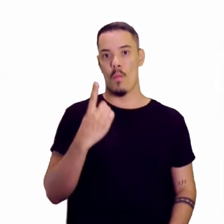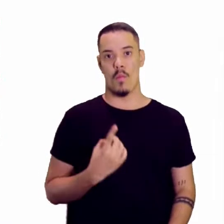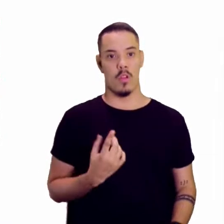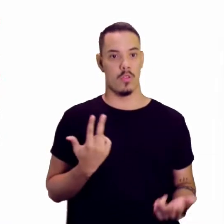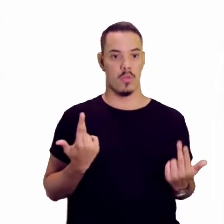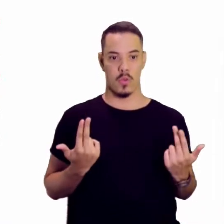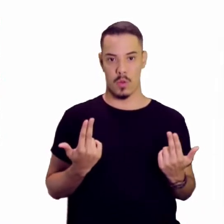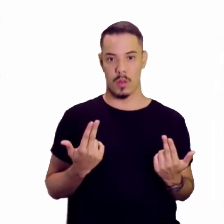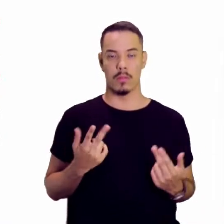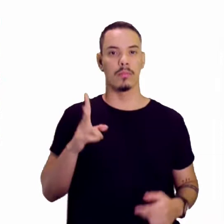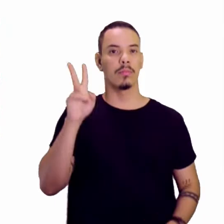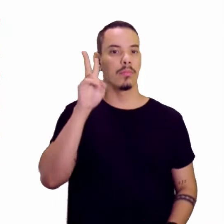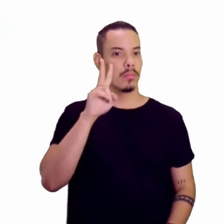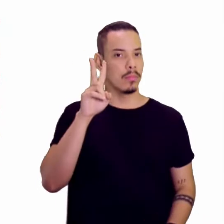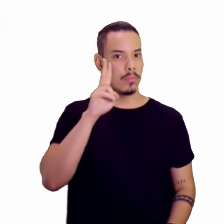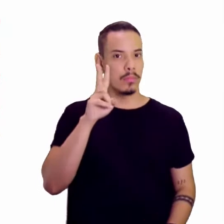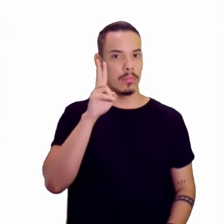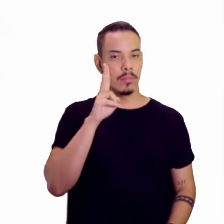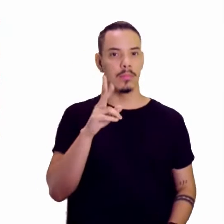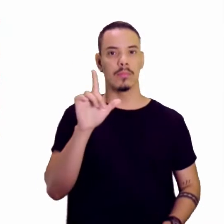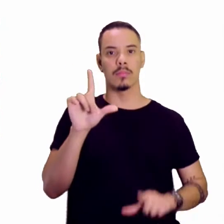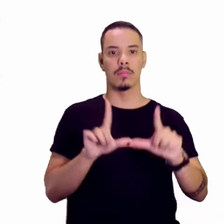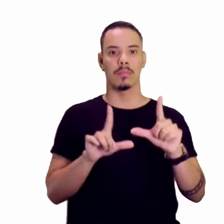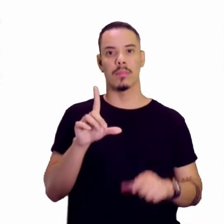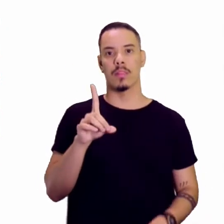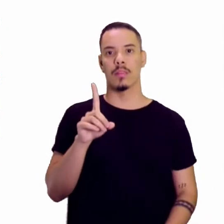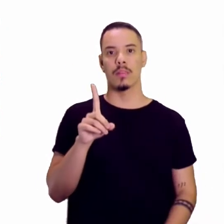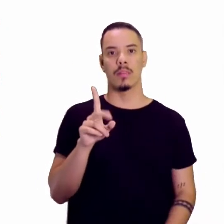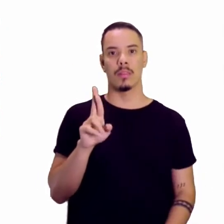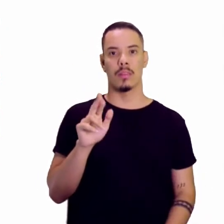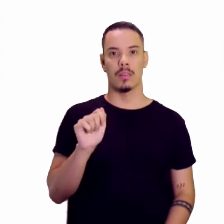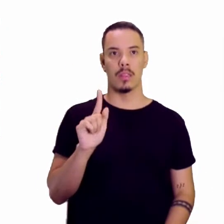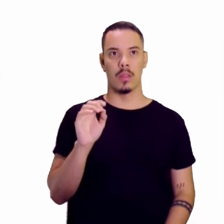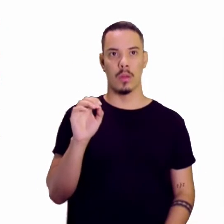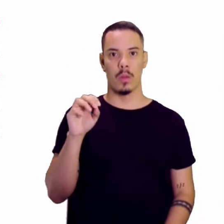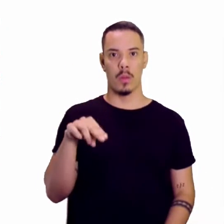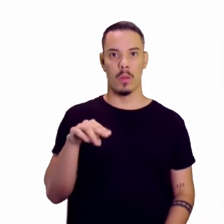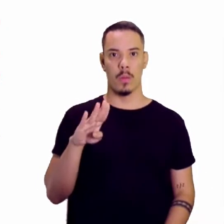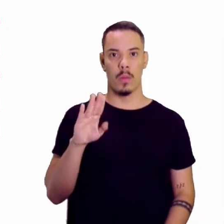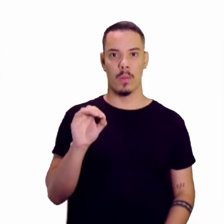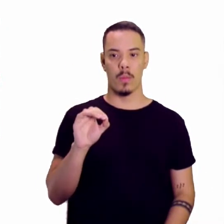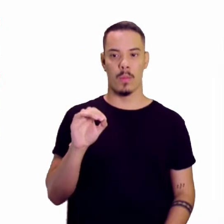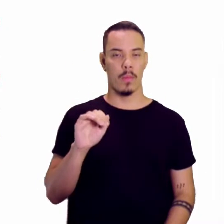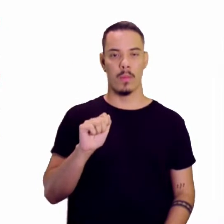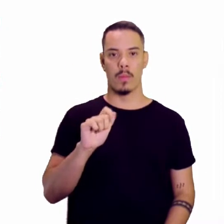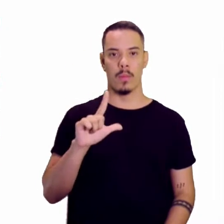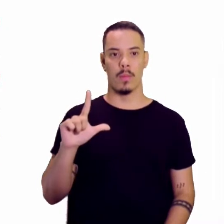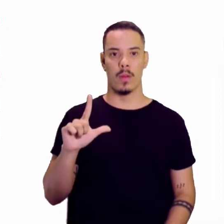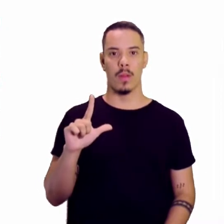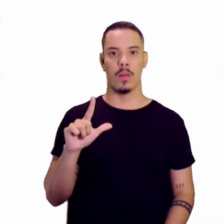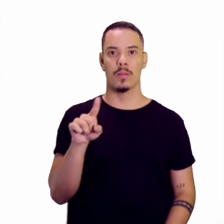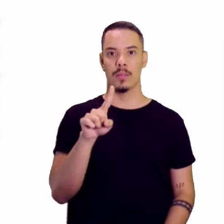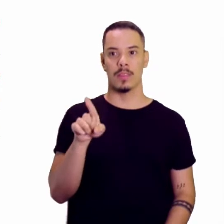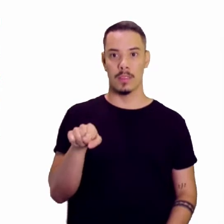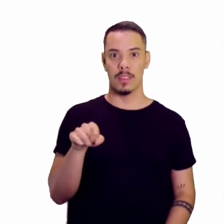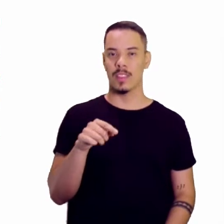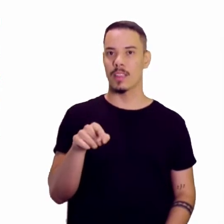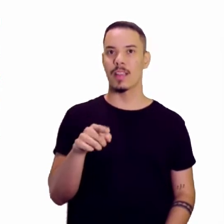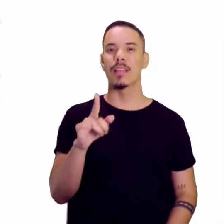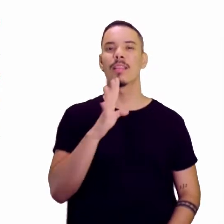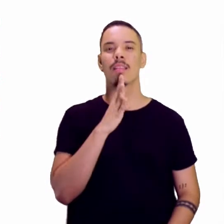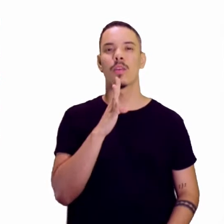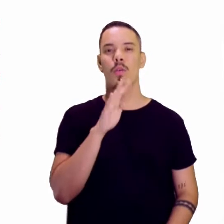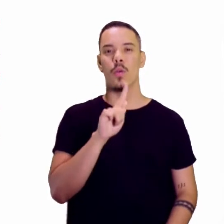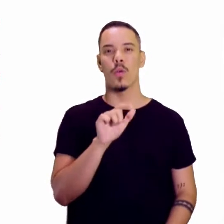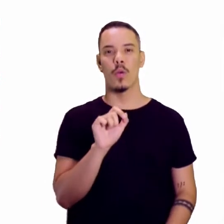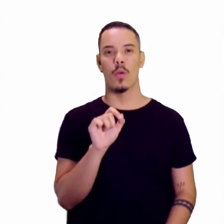daquele desenho lá, o Dragon Ball Z, quando o Goku ele muda de planeta? Eu não sou muito fã do Goku, não, mas eu já ouvi falar. Então, ele